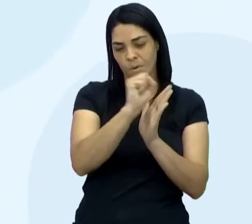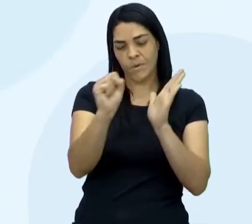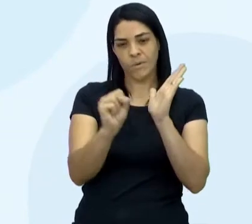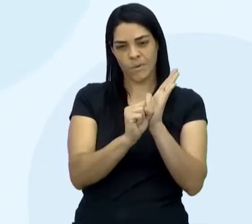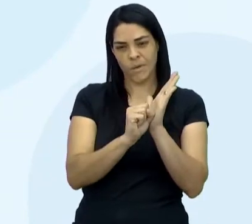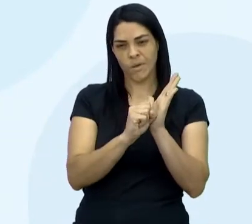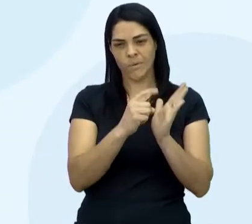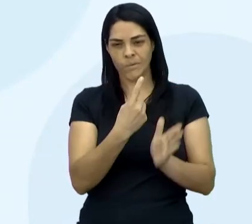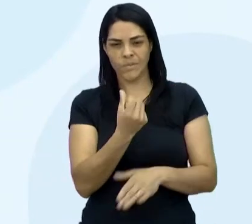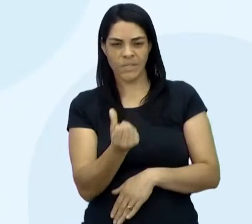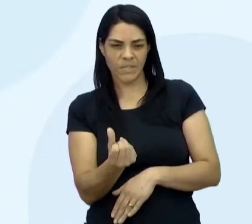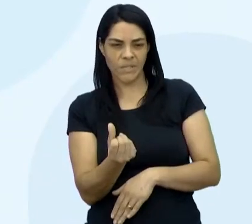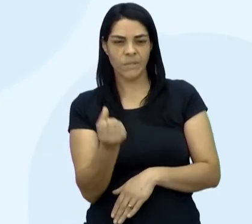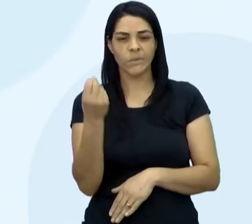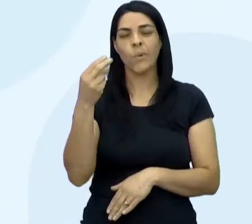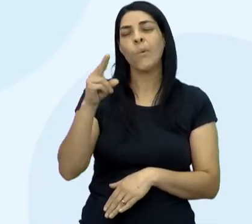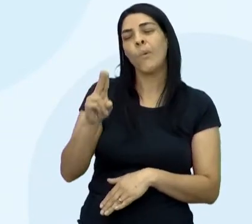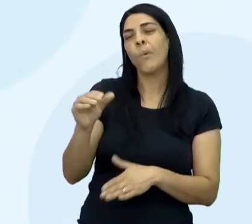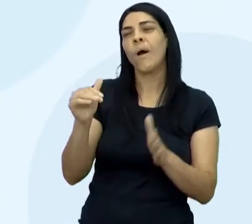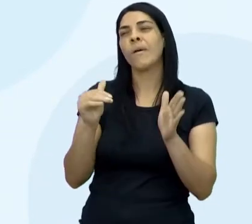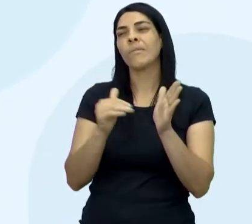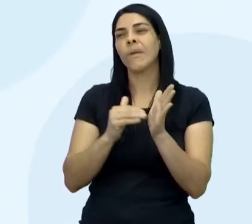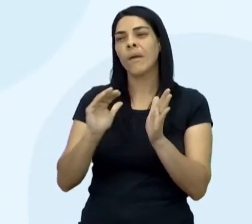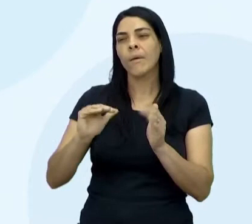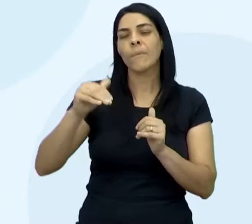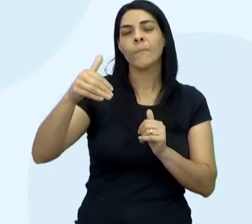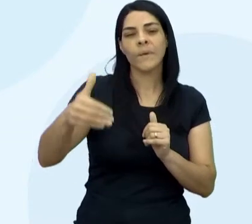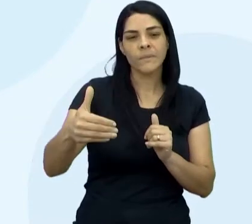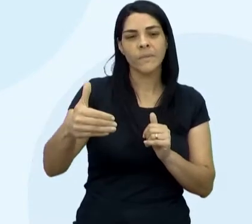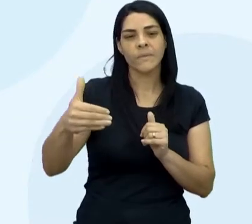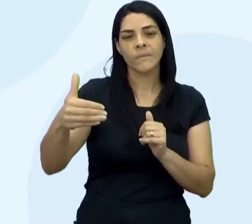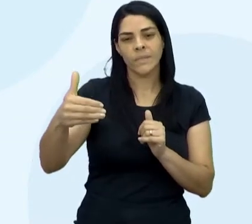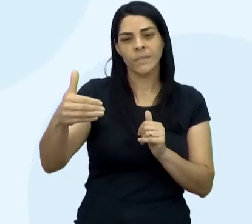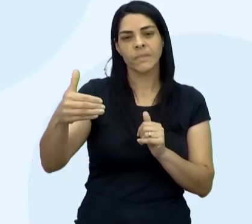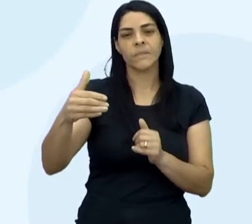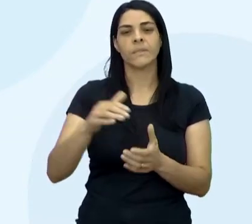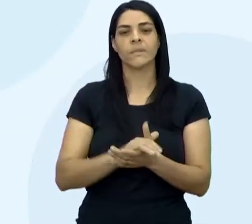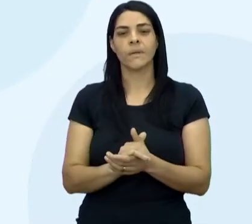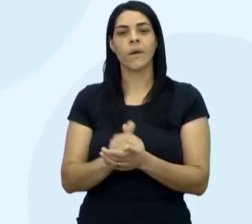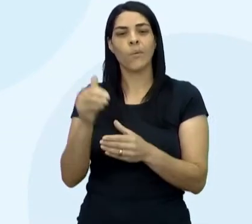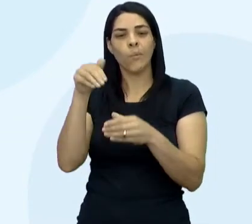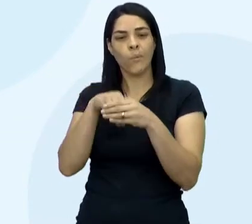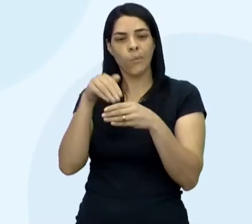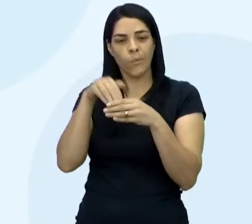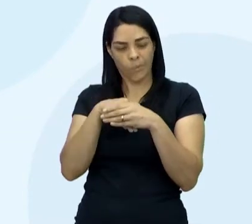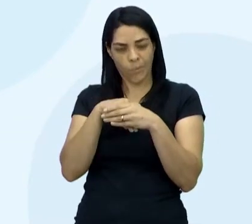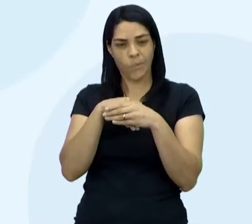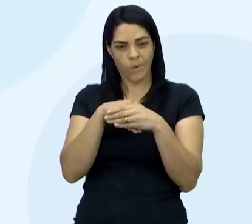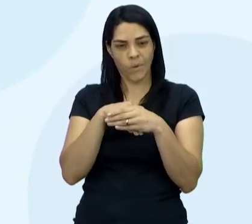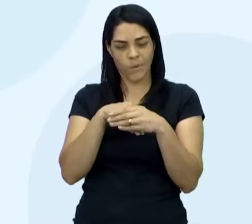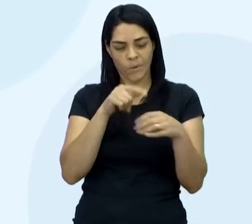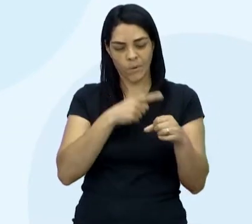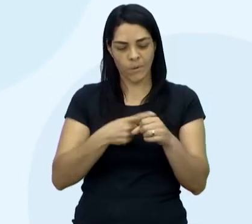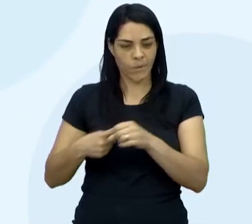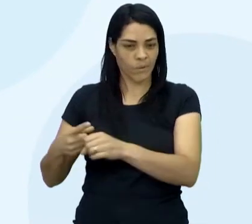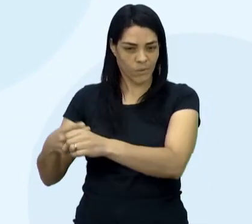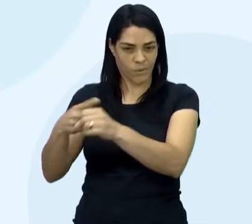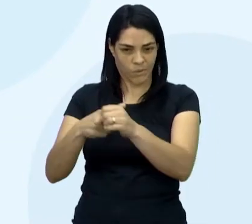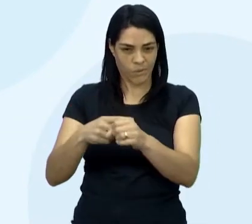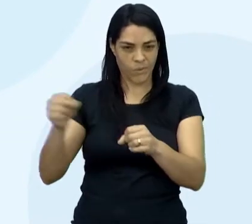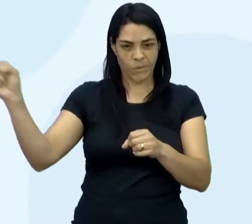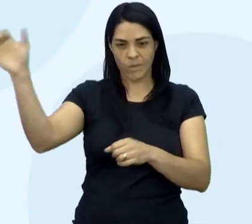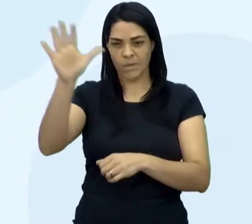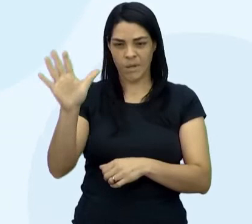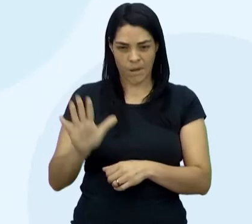16 ou até um pouquinho mais adiante acabaram penetrando cada vez mais no interior da América do Sul em busca